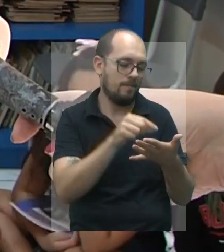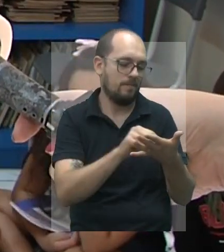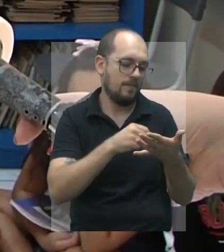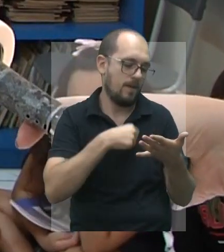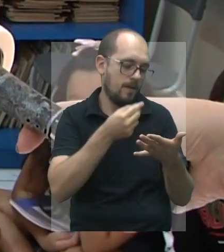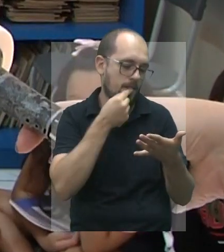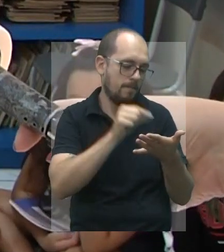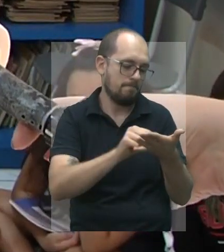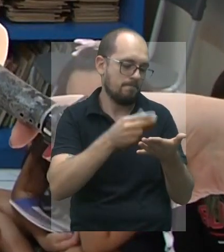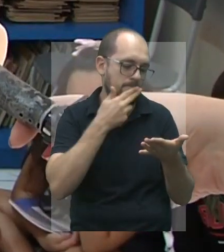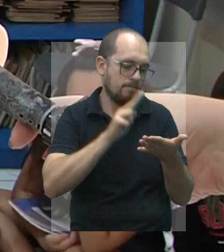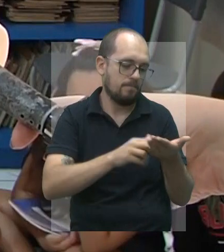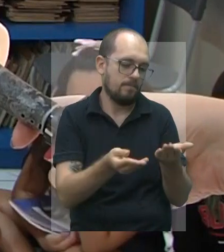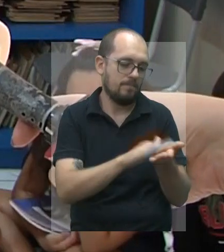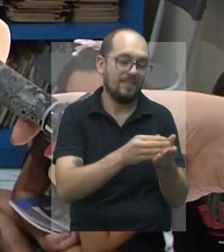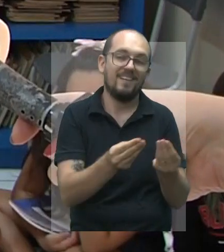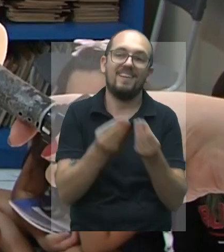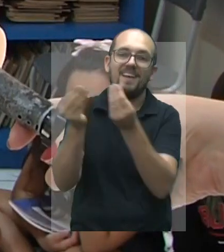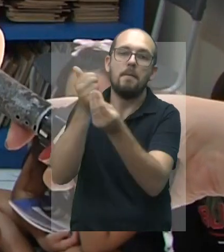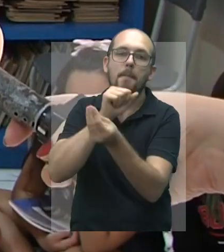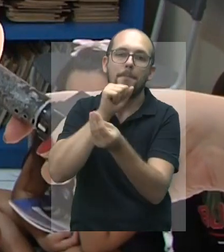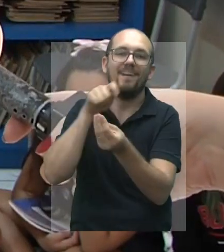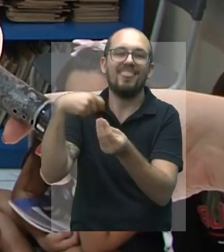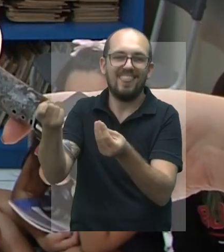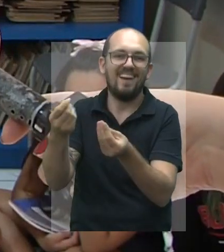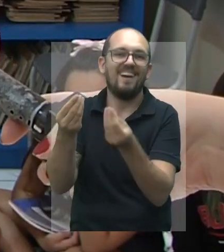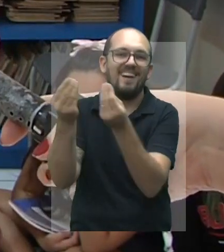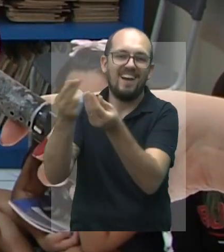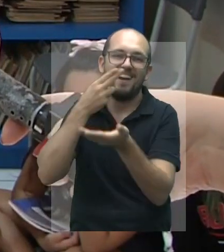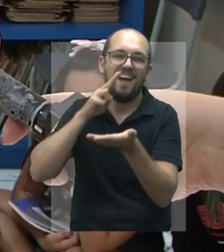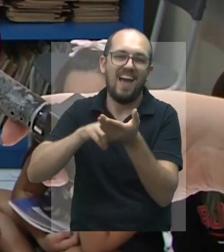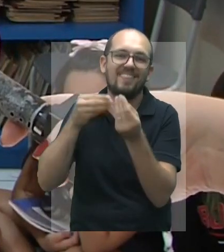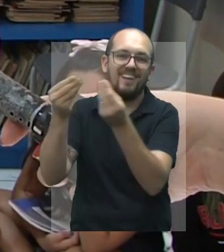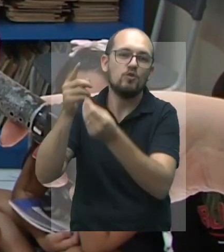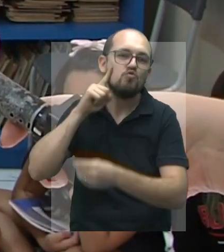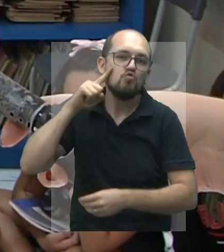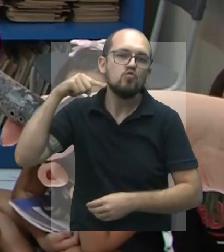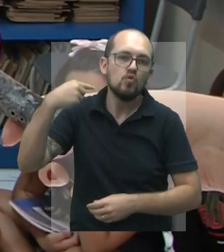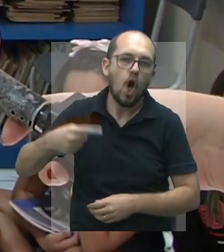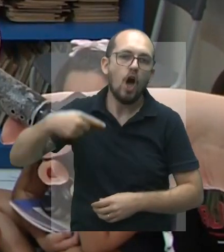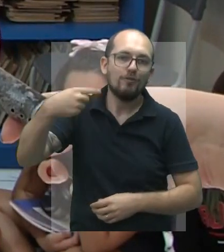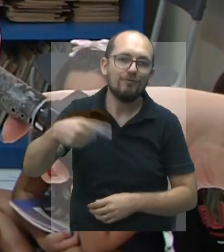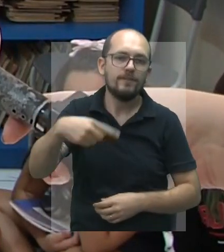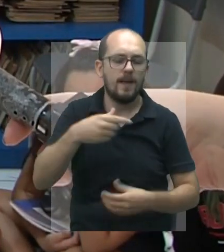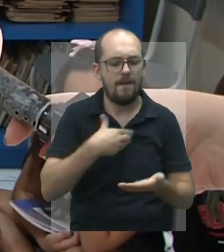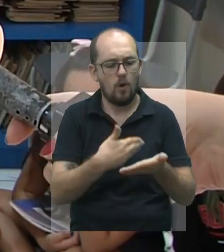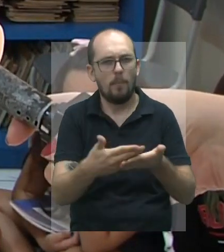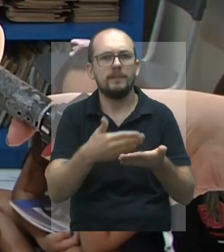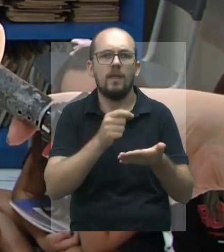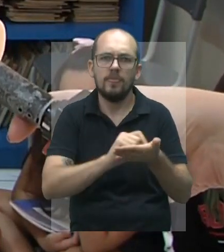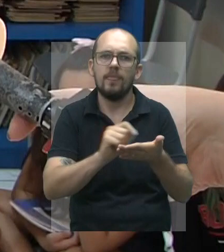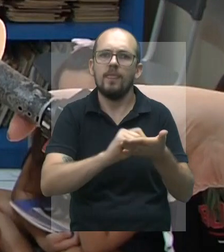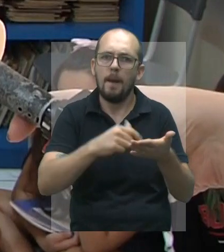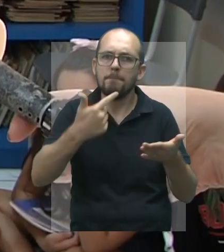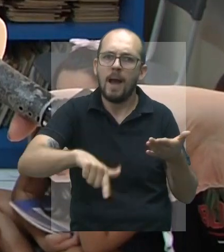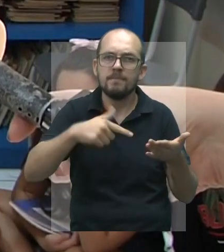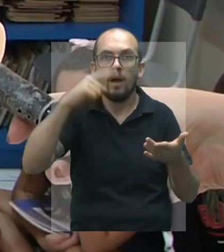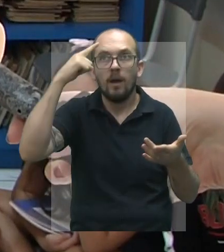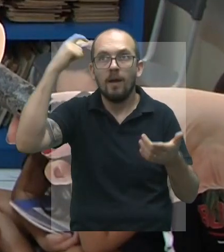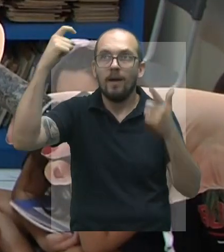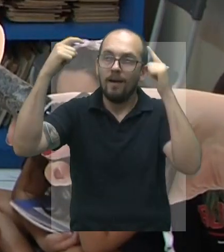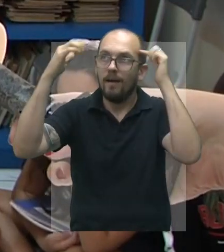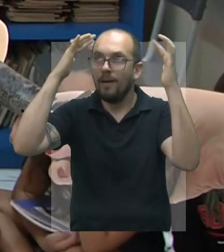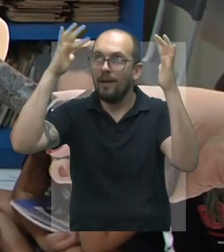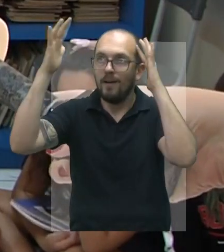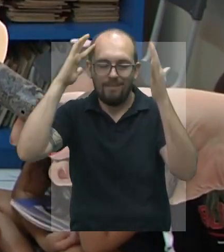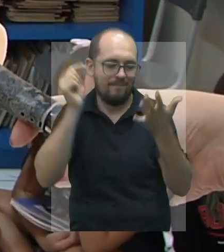ela. Por exemplo, cartas, essas coisas. E daí eu comecei a desenhar mais, quando eu comecei a inventar mais coisas na minha